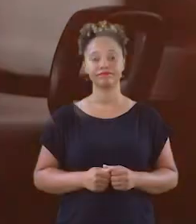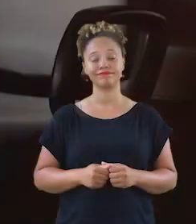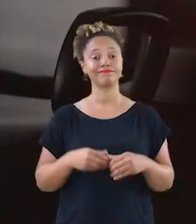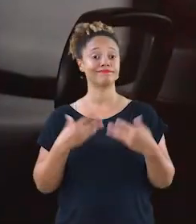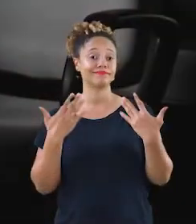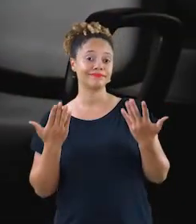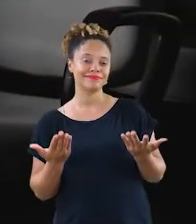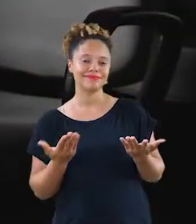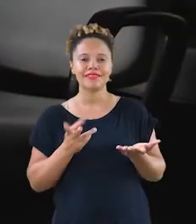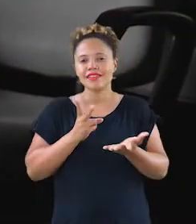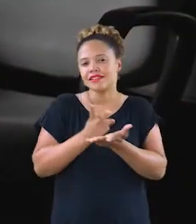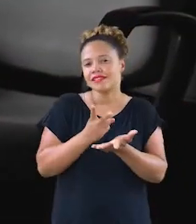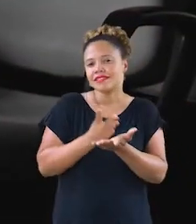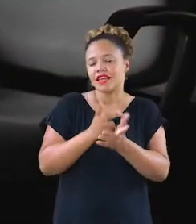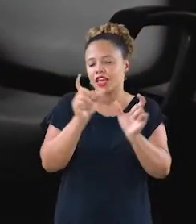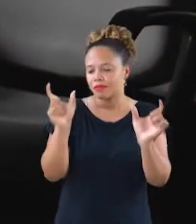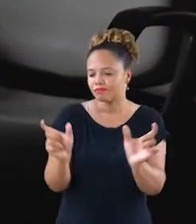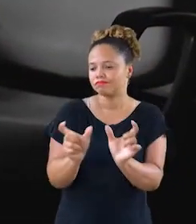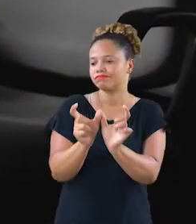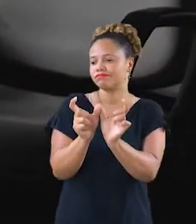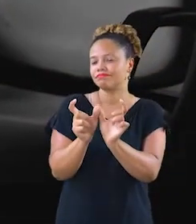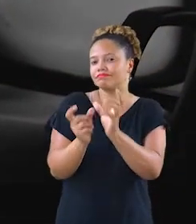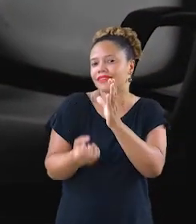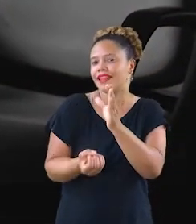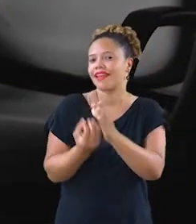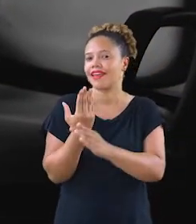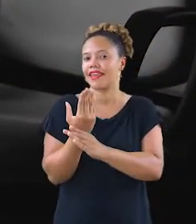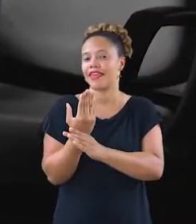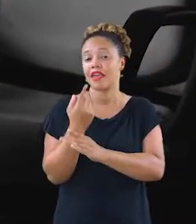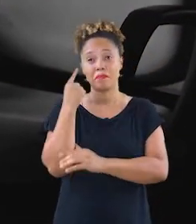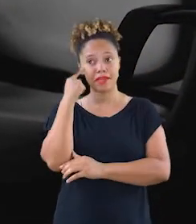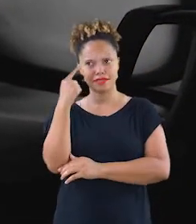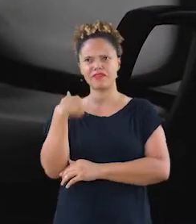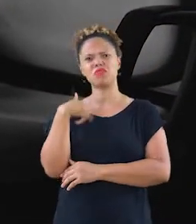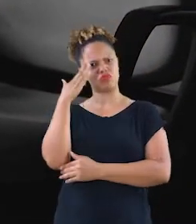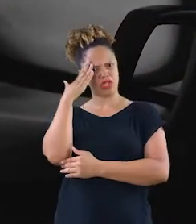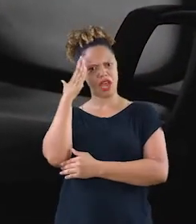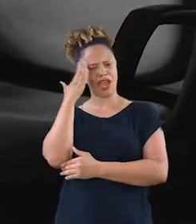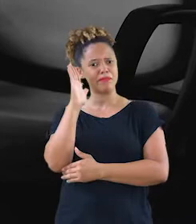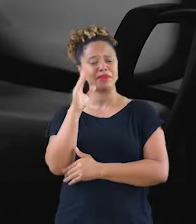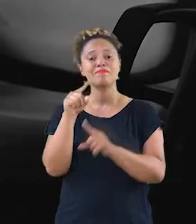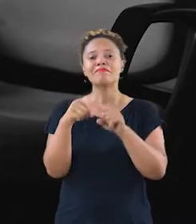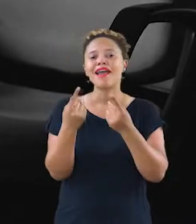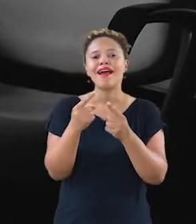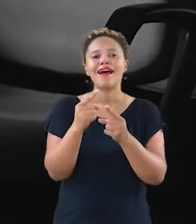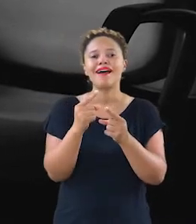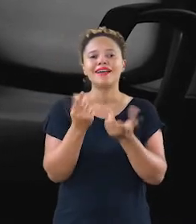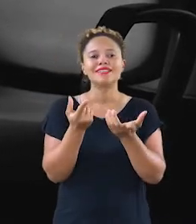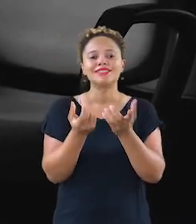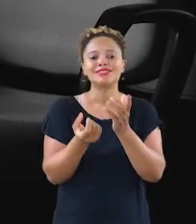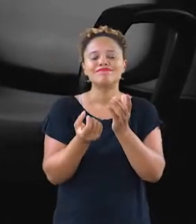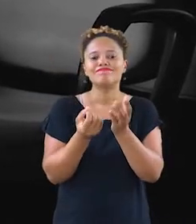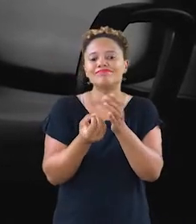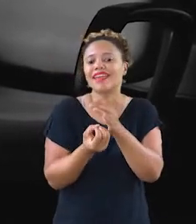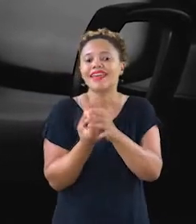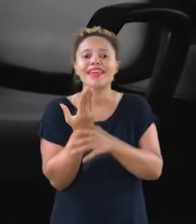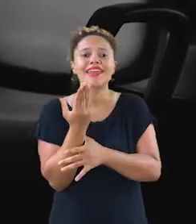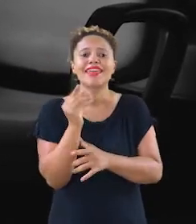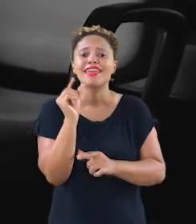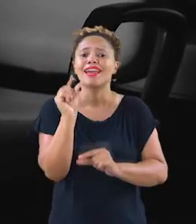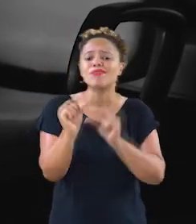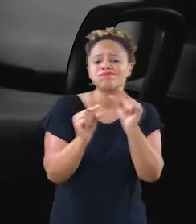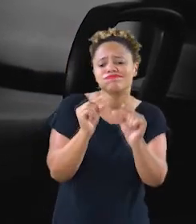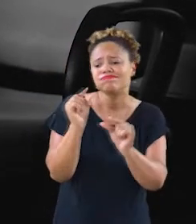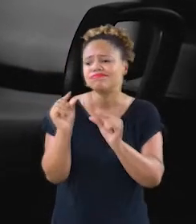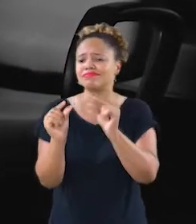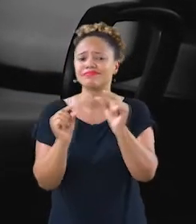Enfim, eu sempre achei que eu sabia compor, mas eu sempre compus pouco, assim. Quando eu comecei a